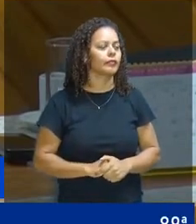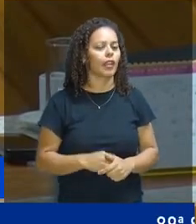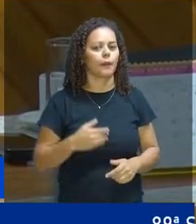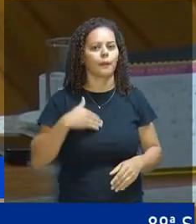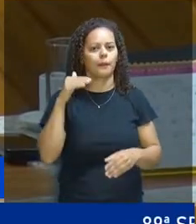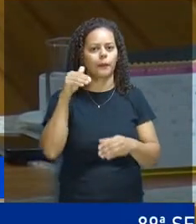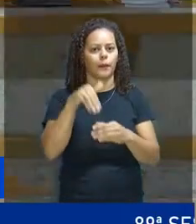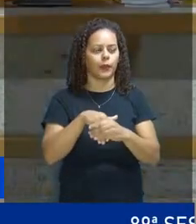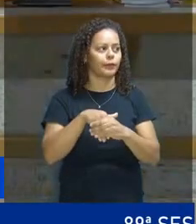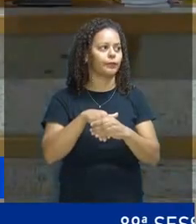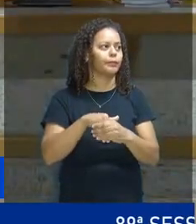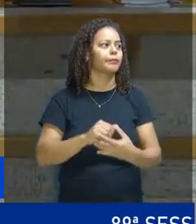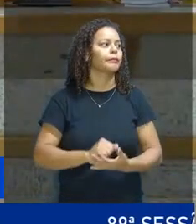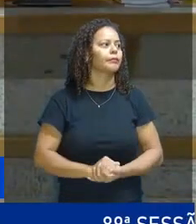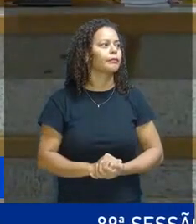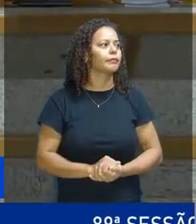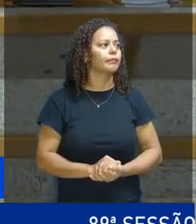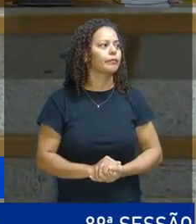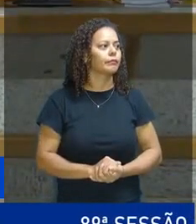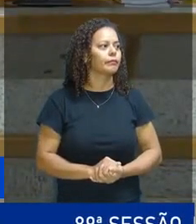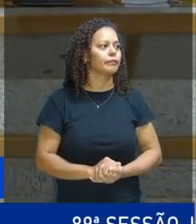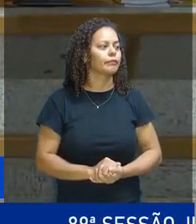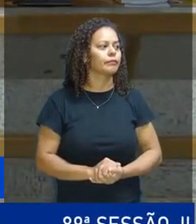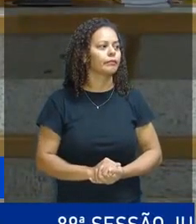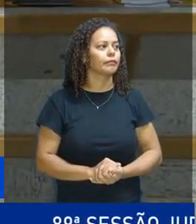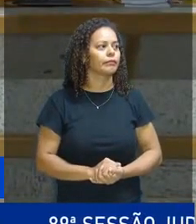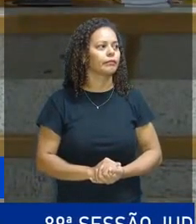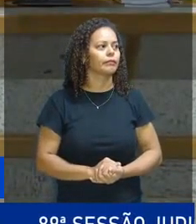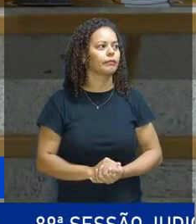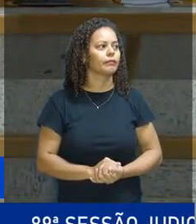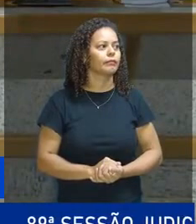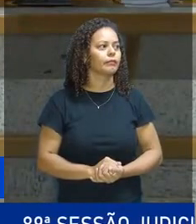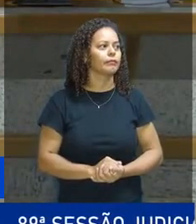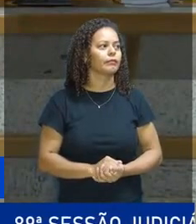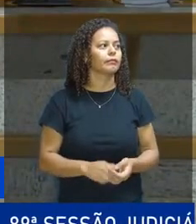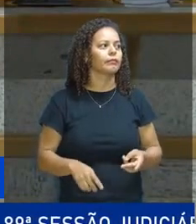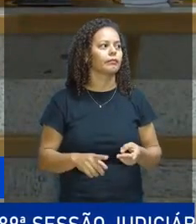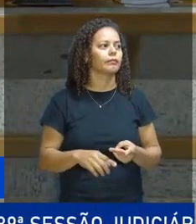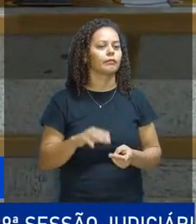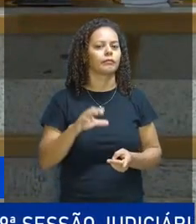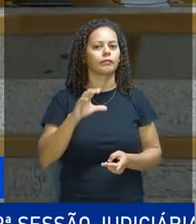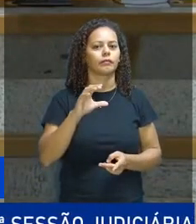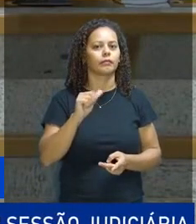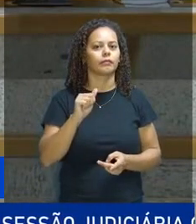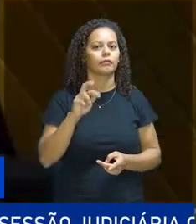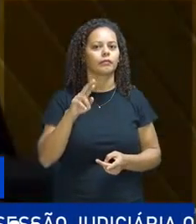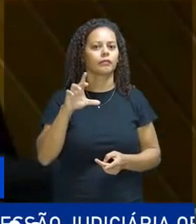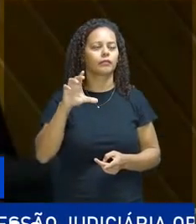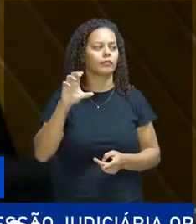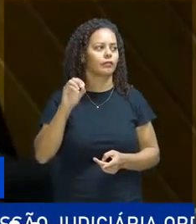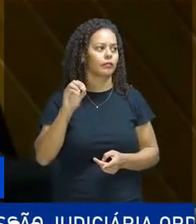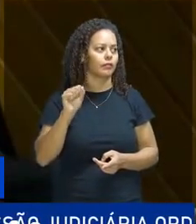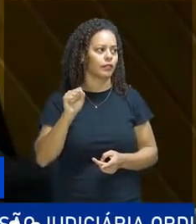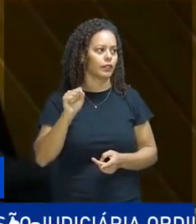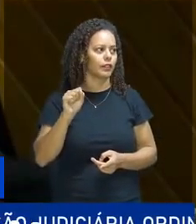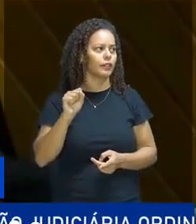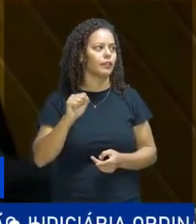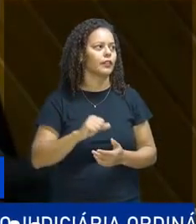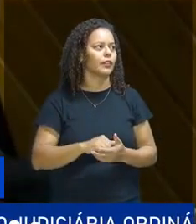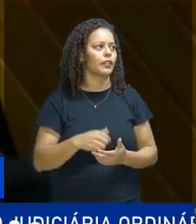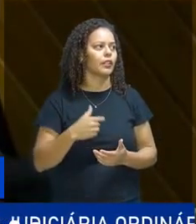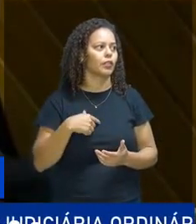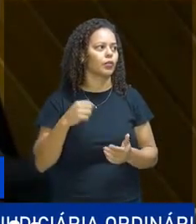o meu voto. Perfeito. Como vota o juiz Carlos Fernando? Foco na mesa do pleno. Senhor presidente, eu